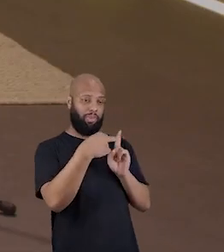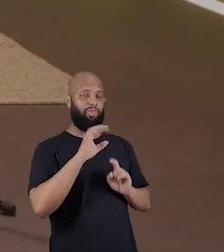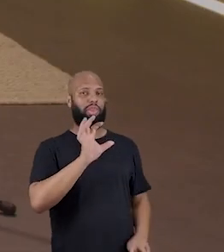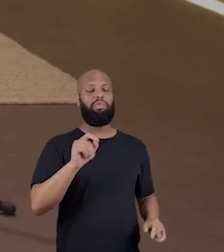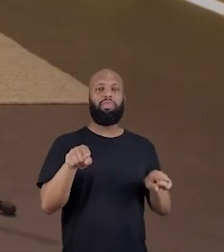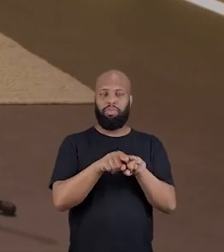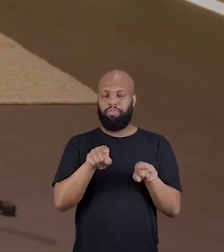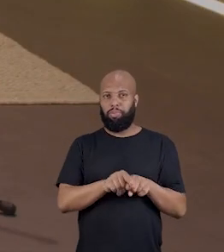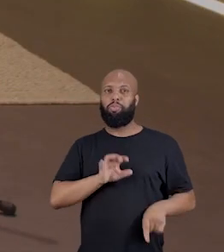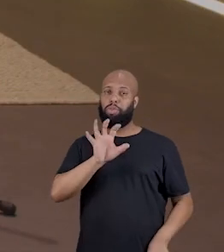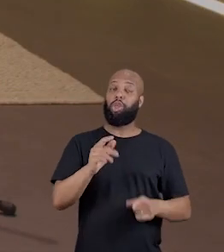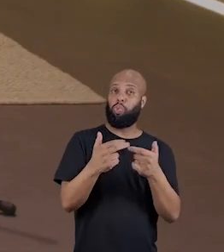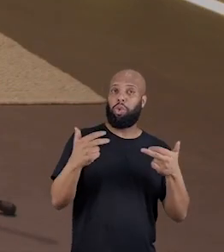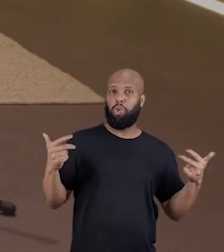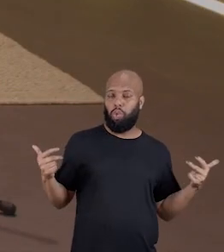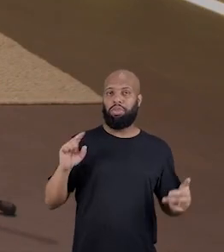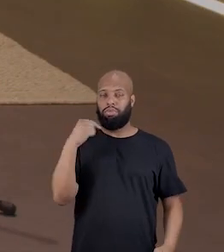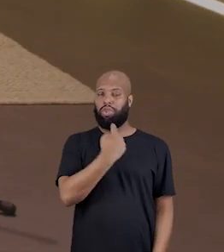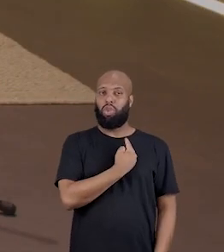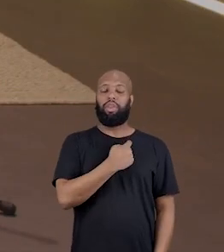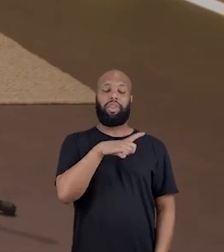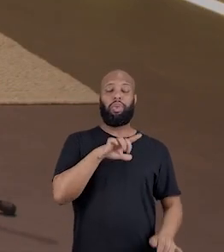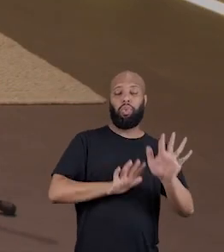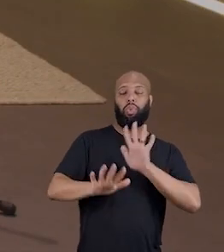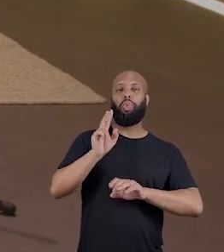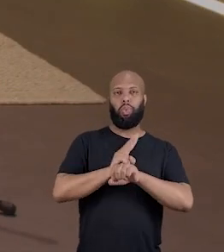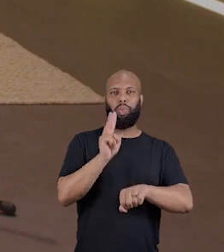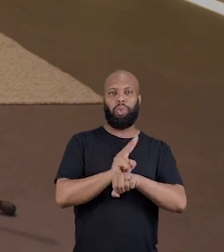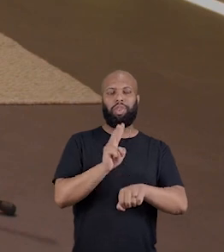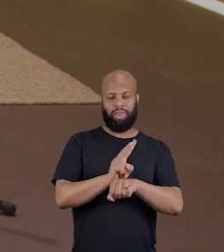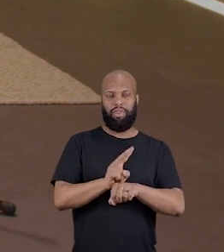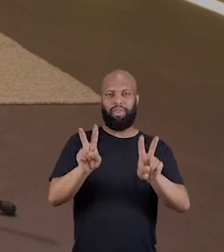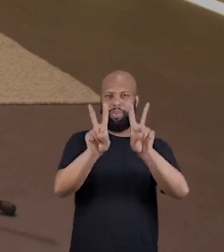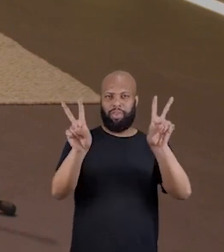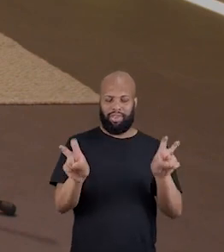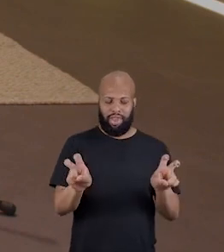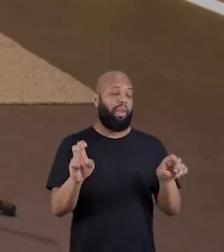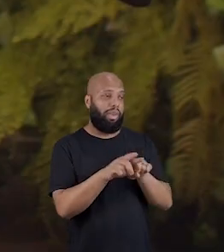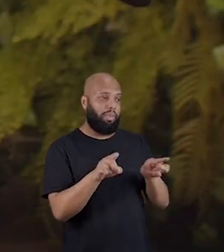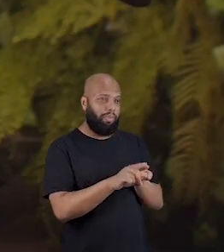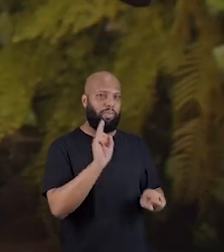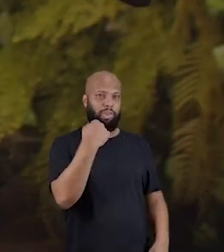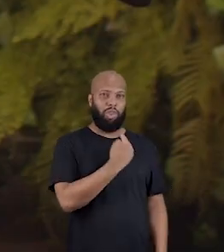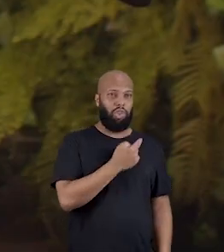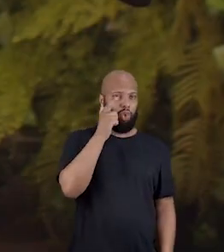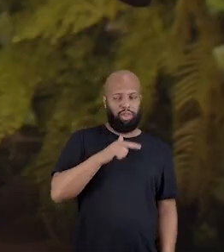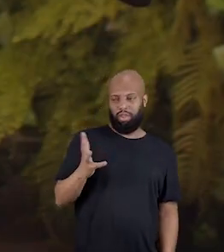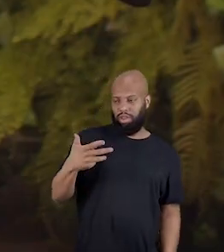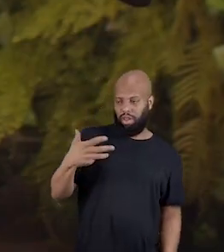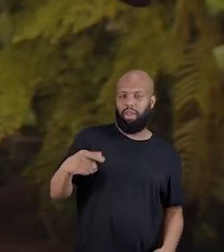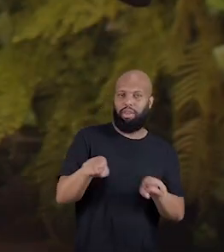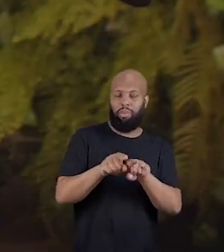minha perspectiva, é isso. Assim, esse é o ponto aqui que a gente deveria cuidar quando a gente fala de comando e controle. Inclusive, a gente ganha